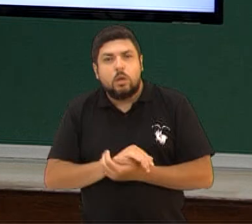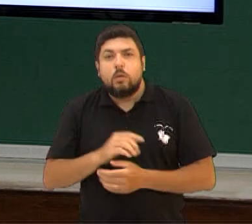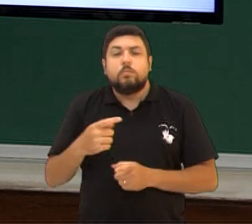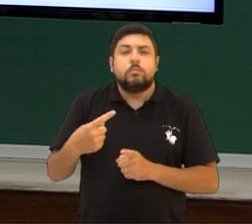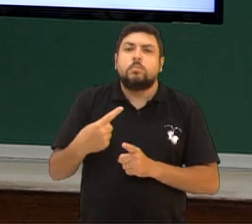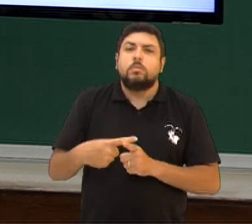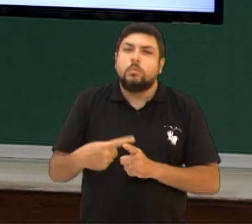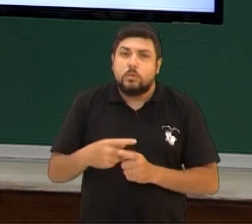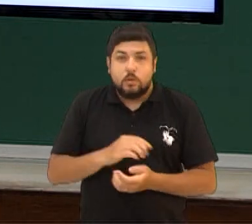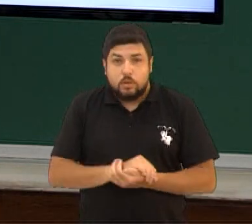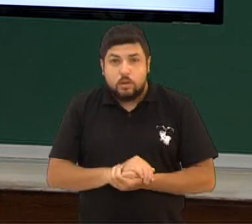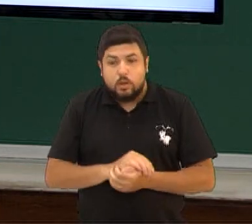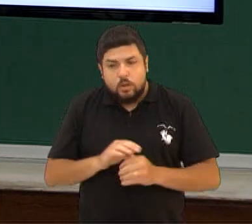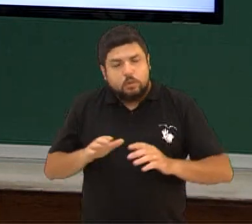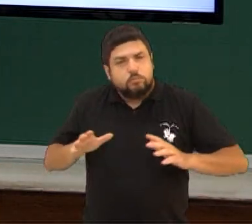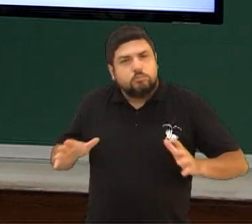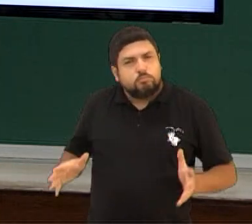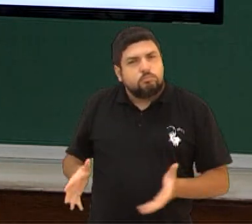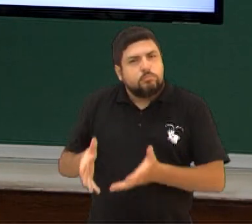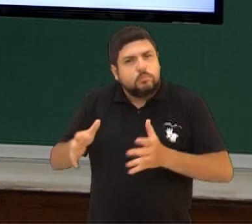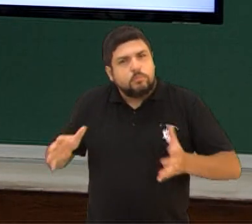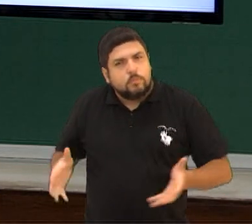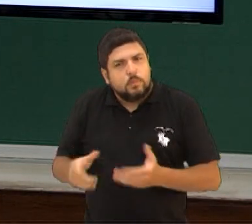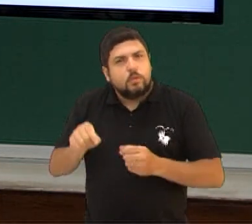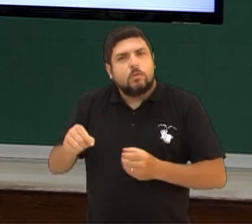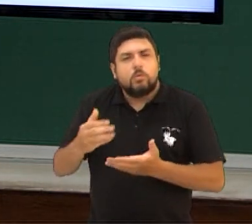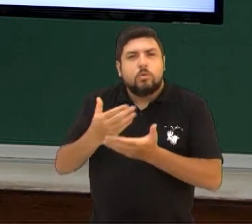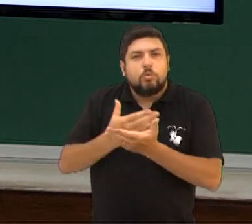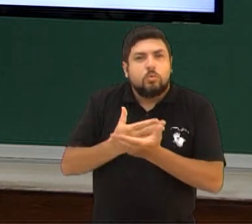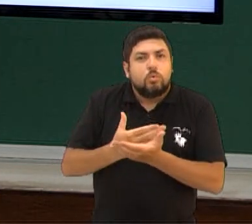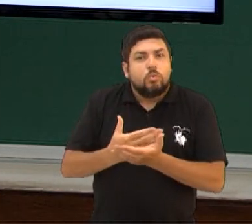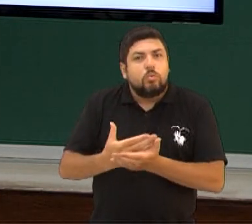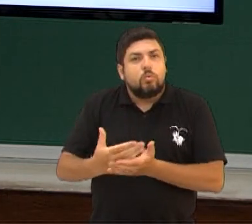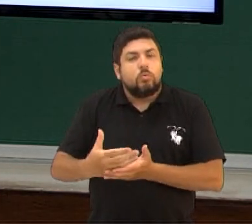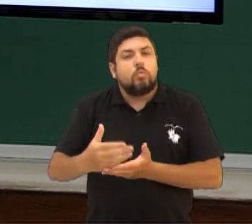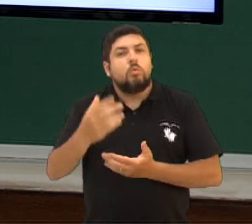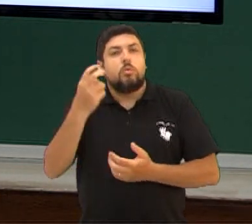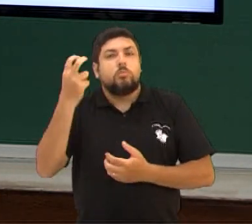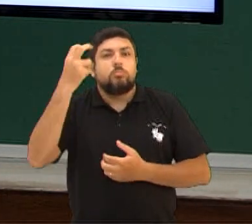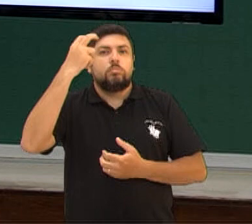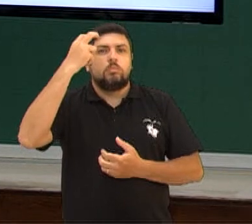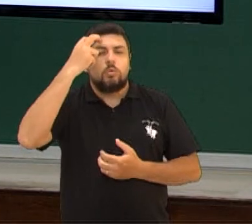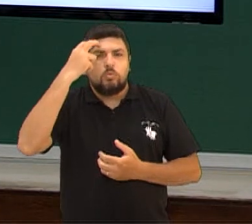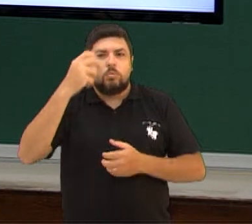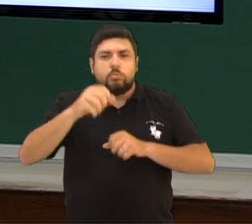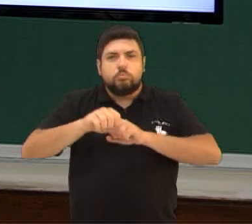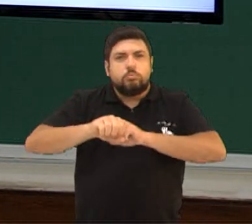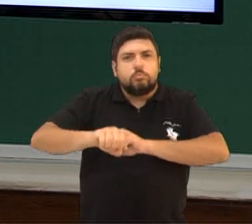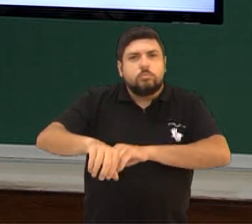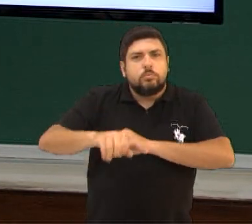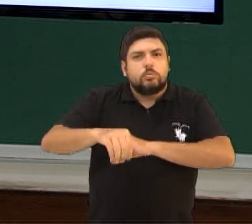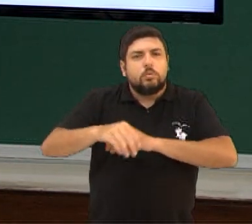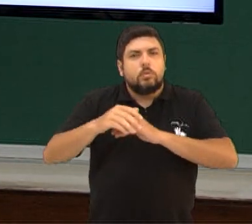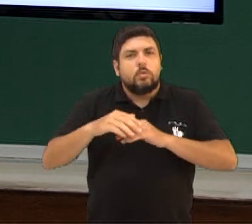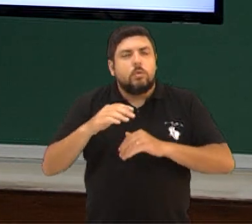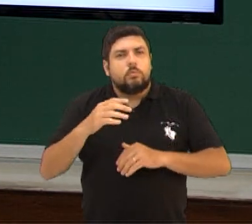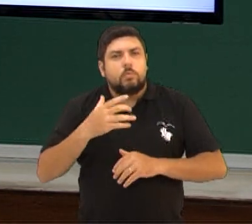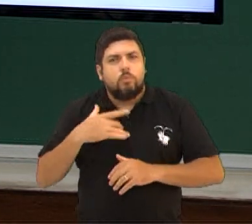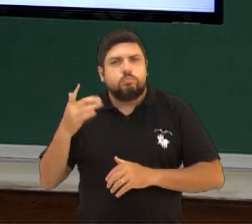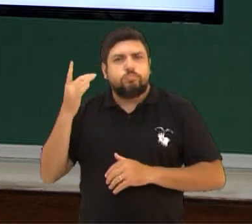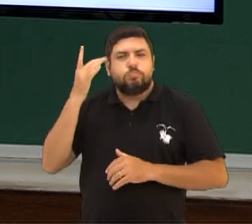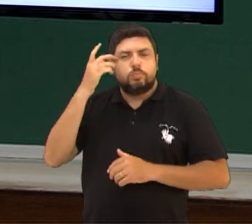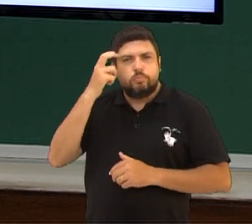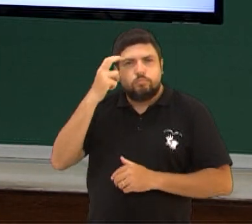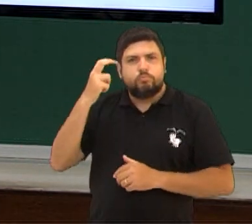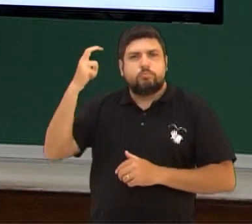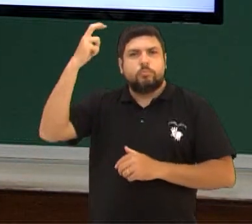isso? Para incentivar você a entrar no mundo da cultura, no mundo da educação, no mundo dos letrados. O Hegel trata isso